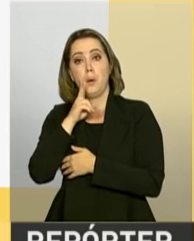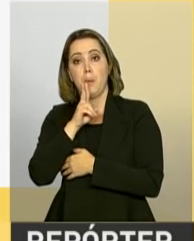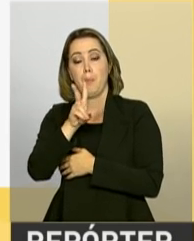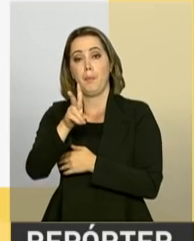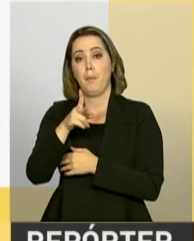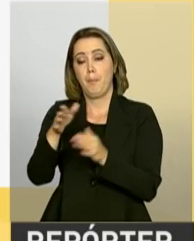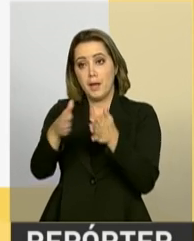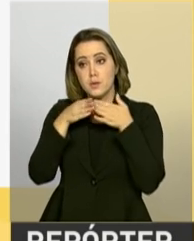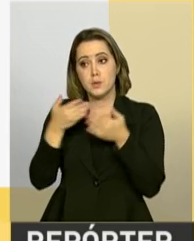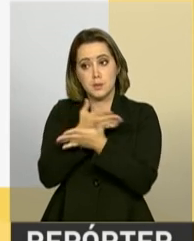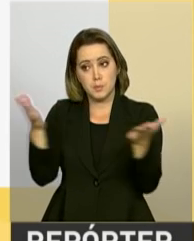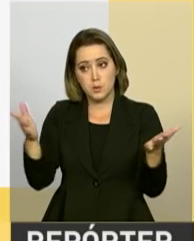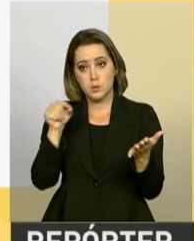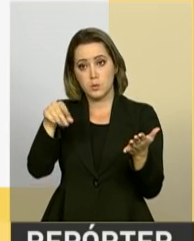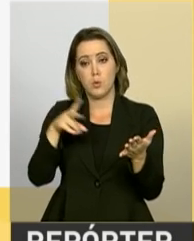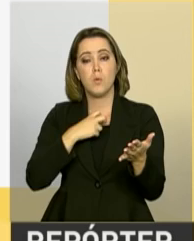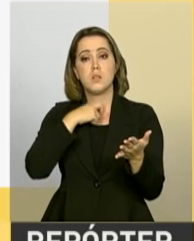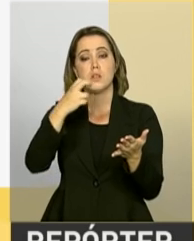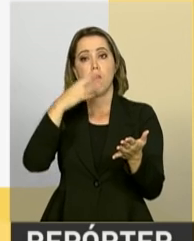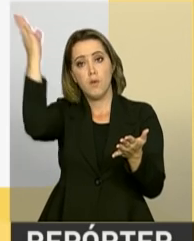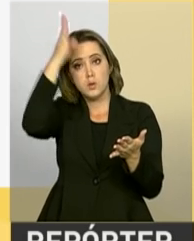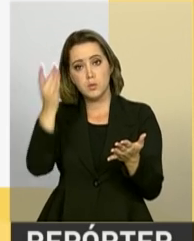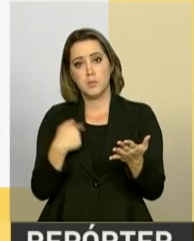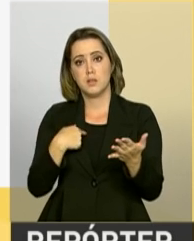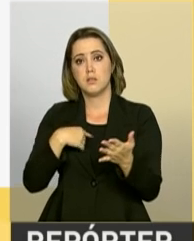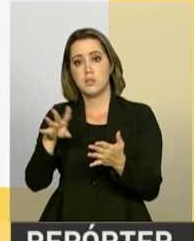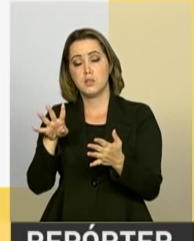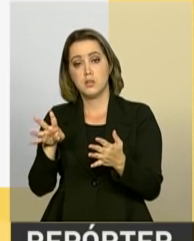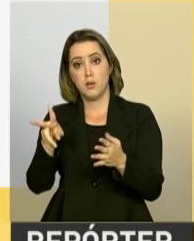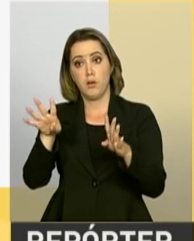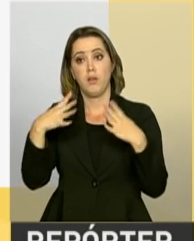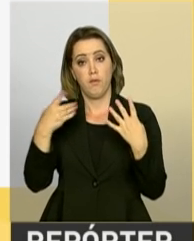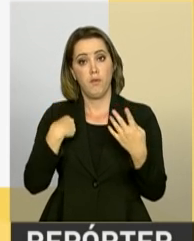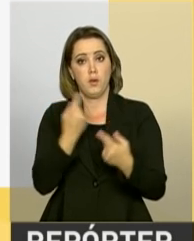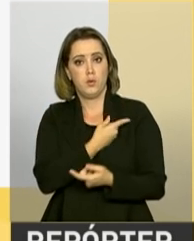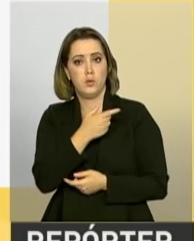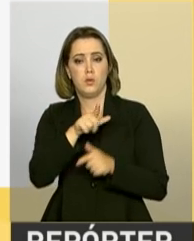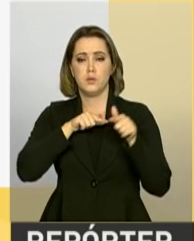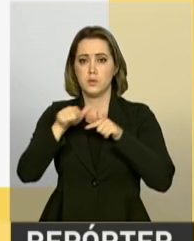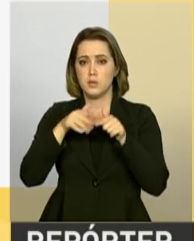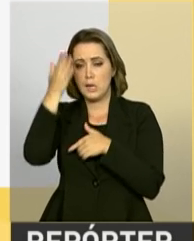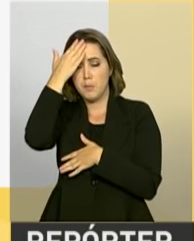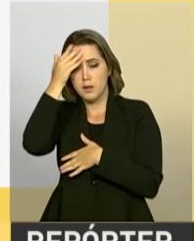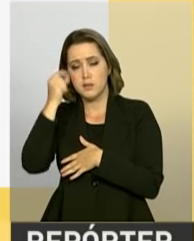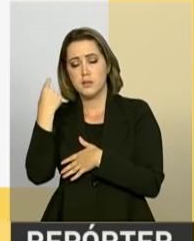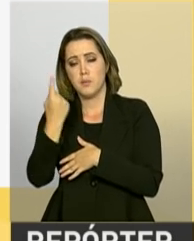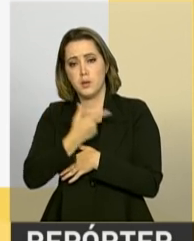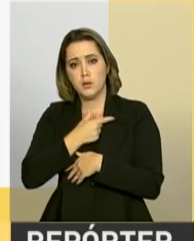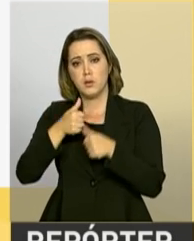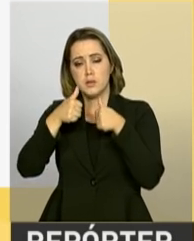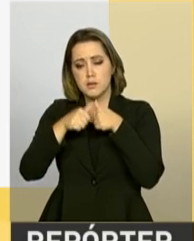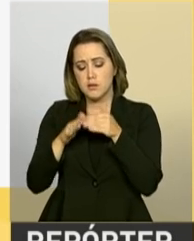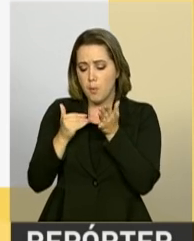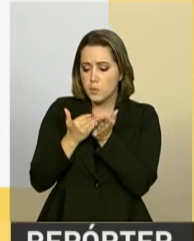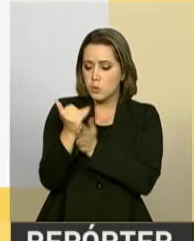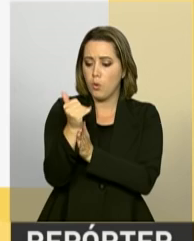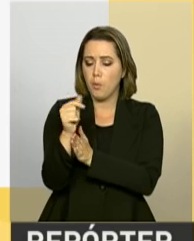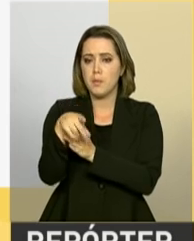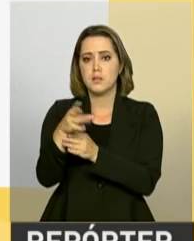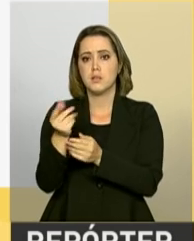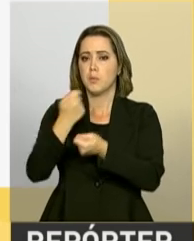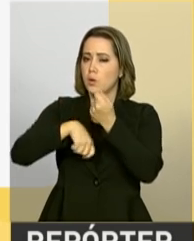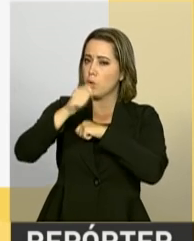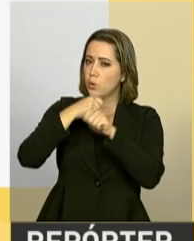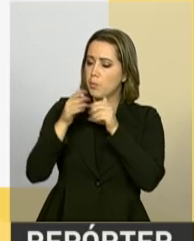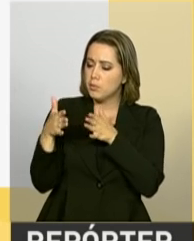Voz do Brasil, vocês que são apaixonados pelo Brasil, que acompanhem o nosso trabalho, saibam que nós estamos começando a colocar a economia